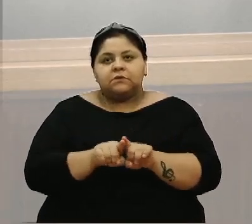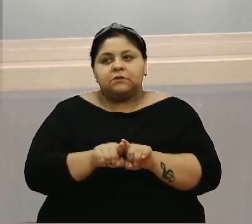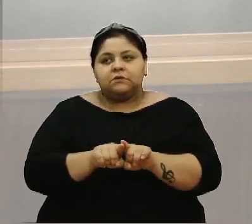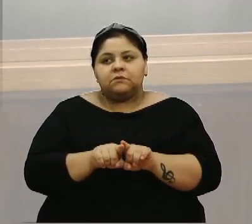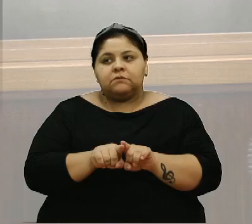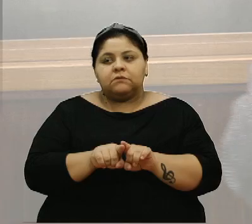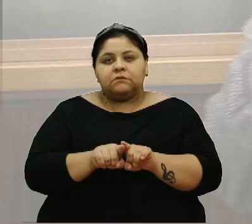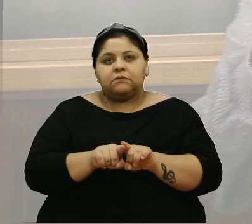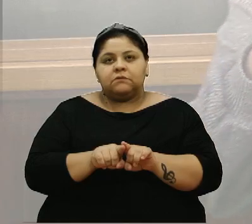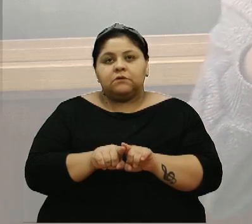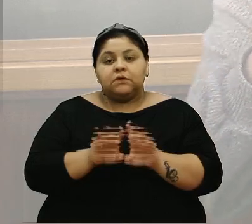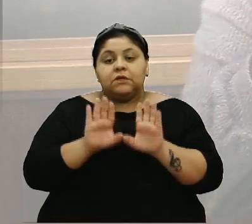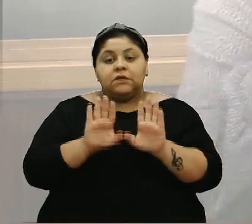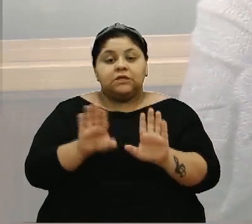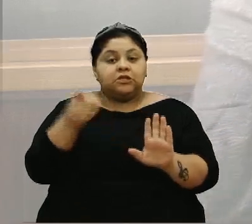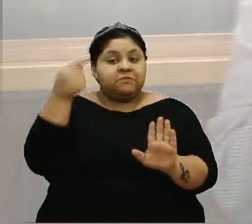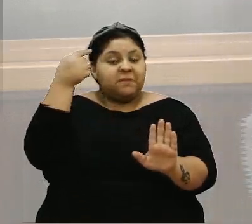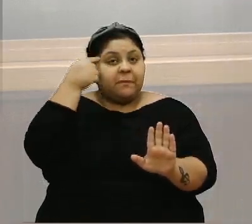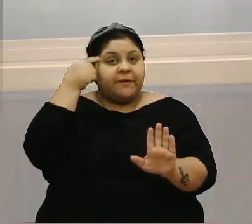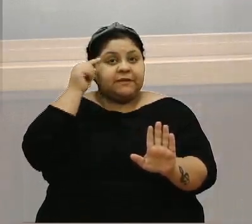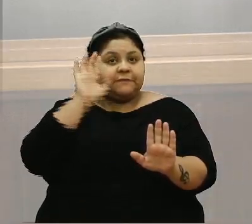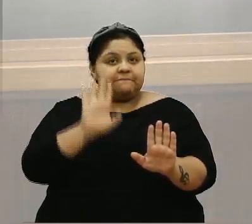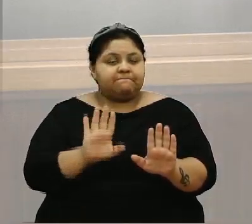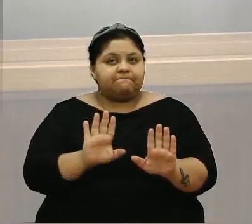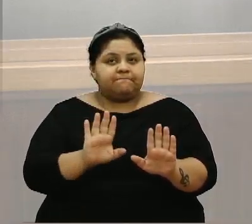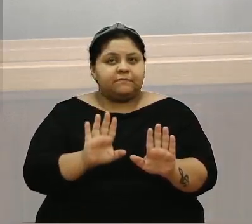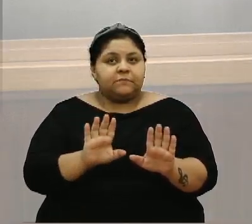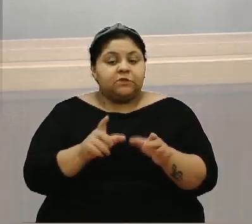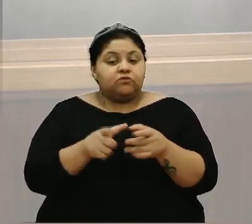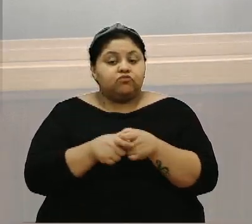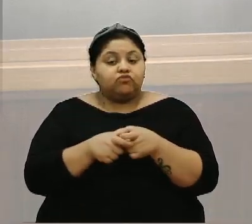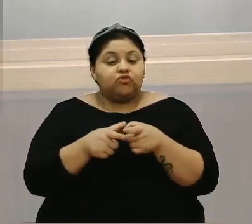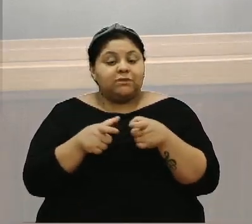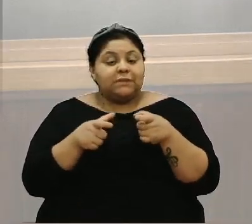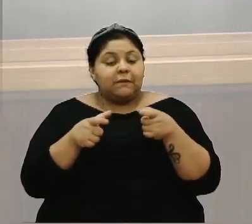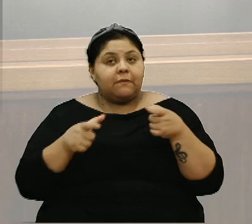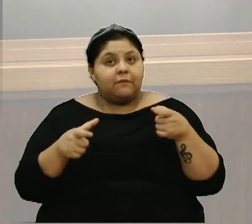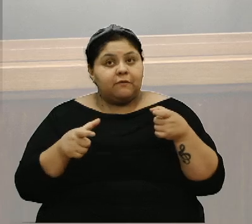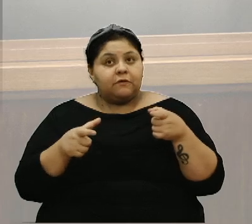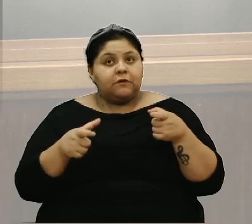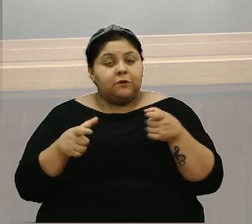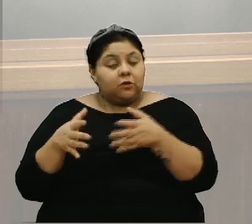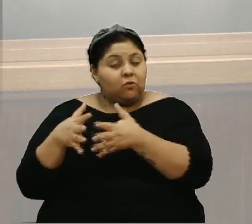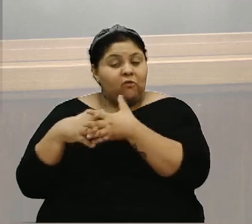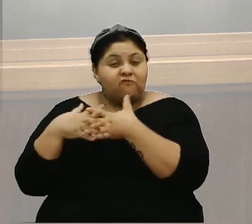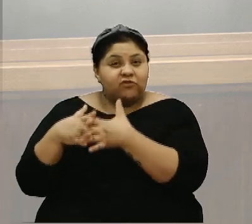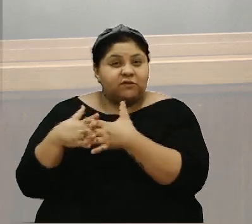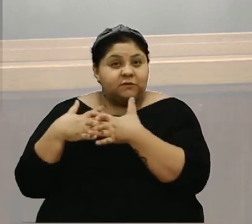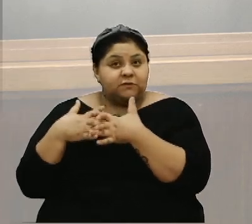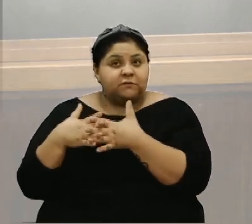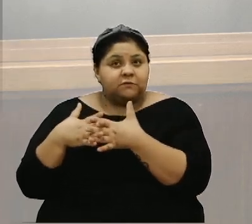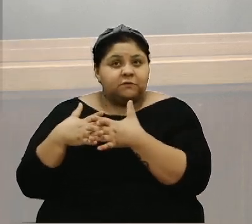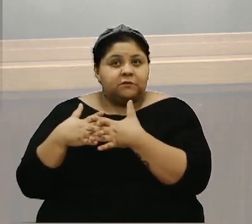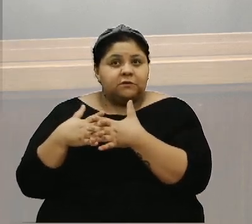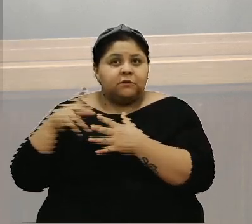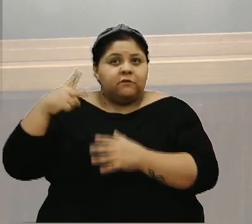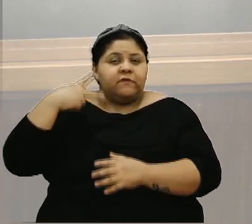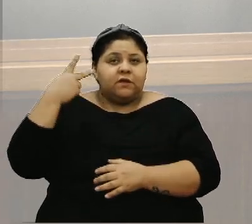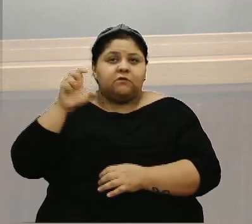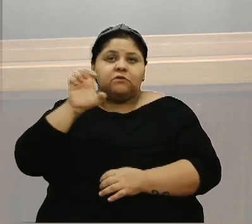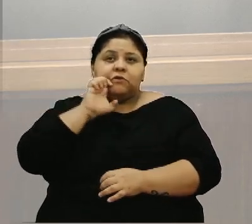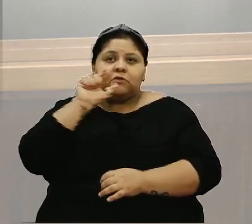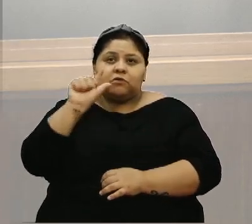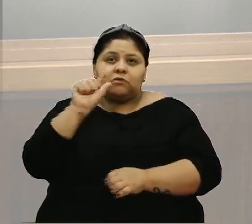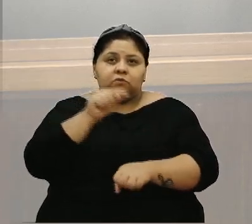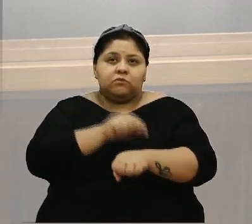a gente para pensar na tamanha confusão... Vereadora Estela, só um minutinho, por favor. Questão